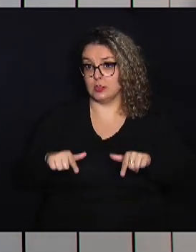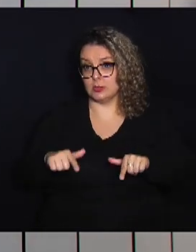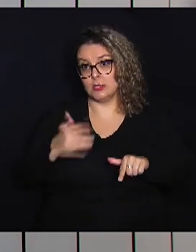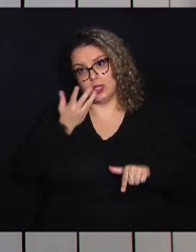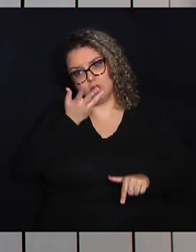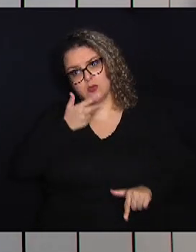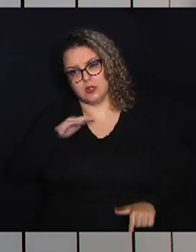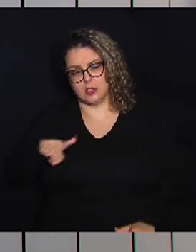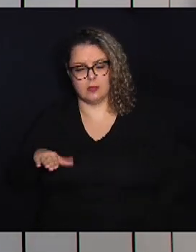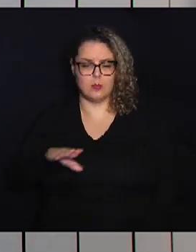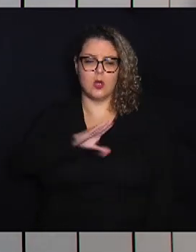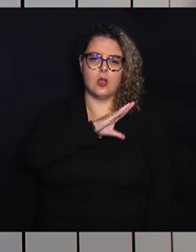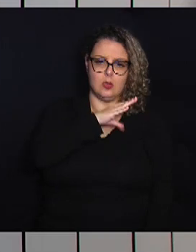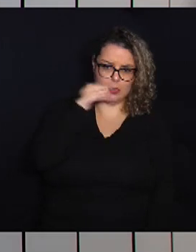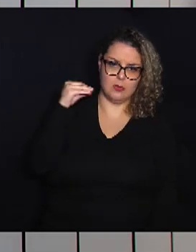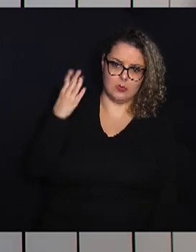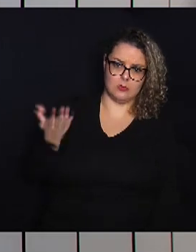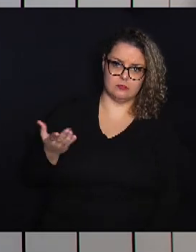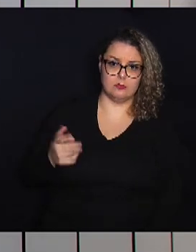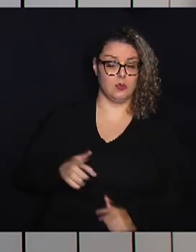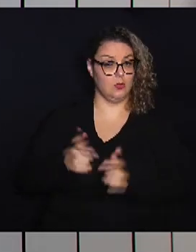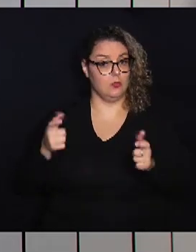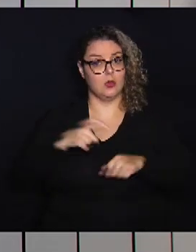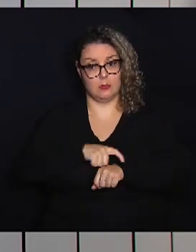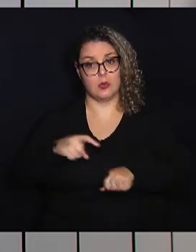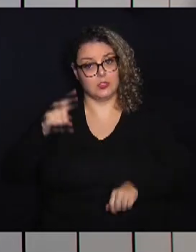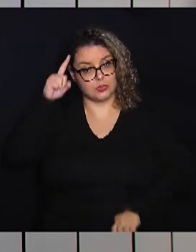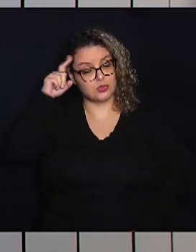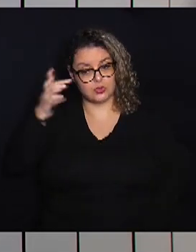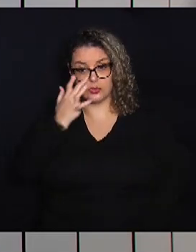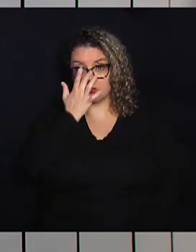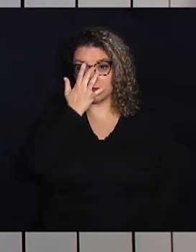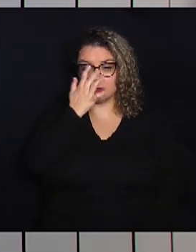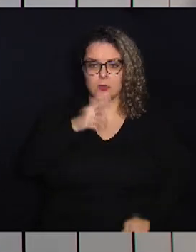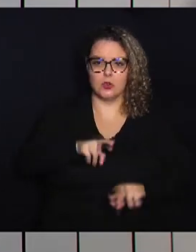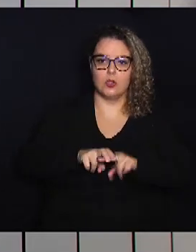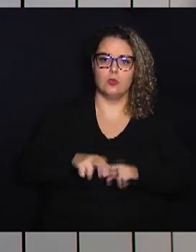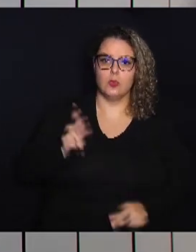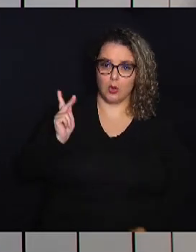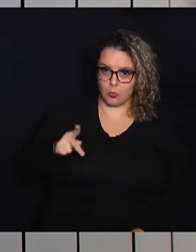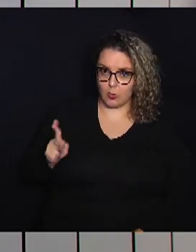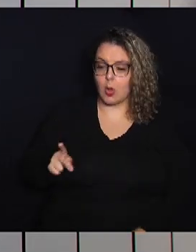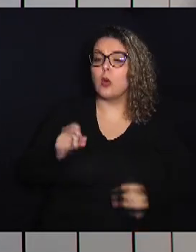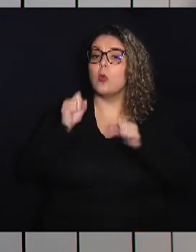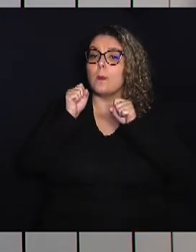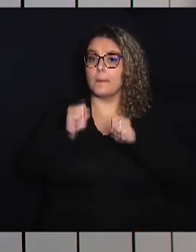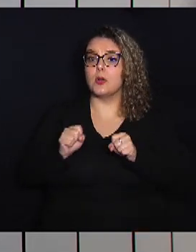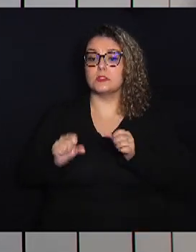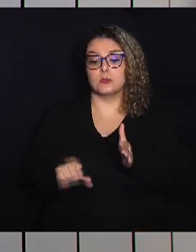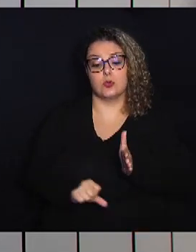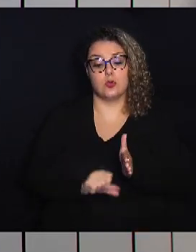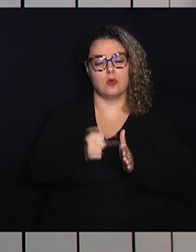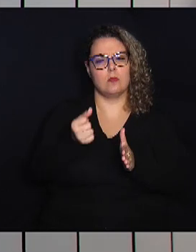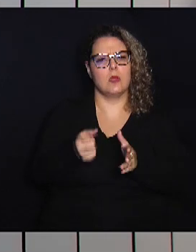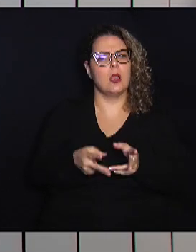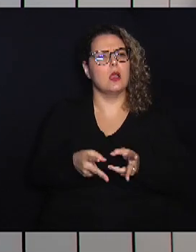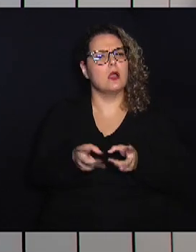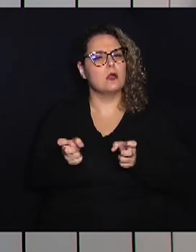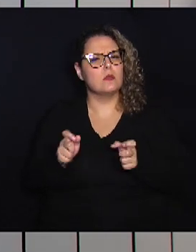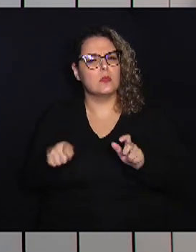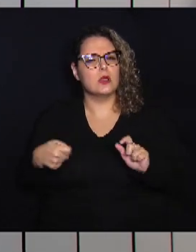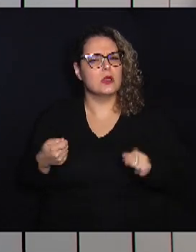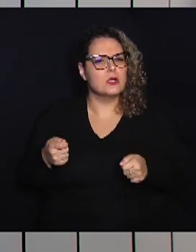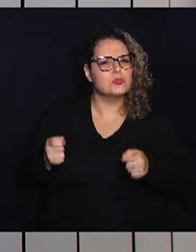criança e o adolescente passam a maior parte do dia. Por isso, o professor pode ser o primeiro a notar sinais